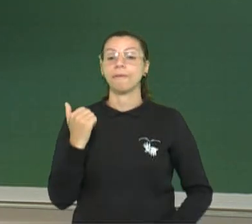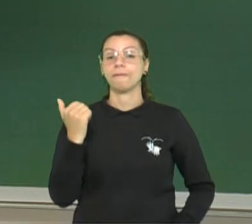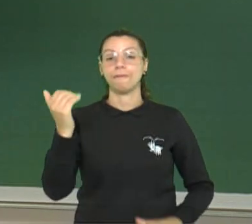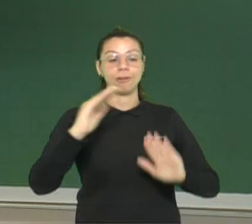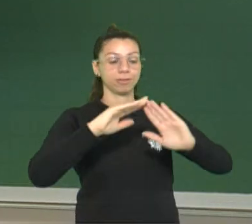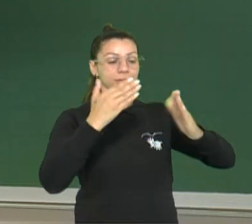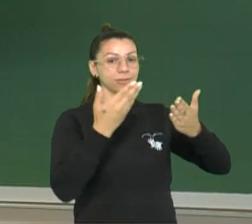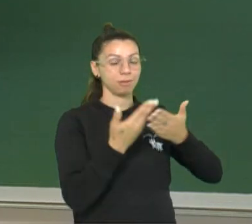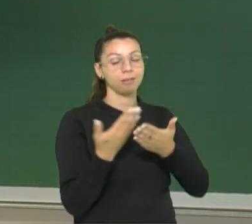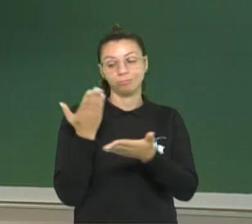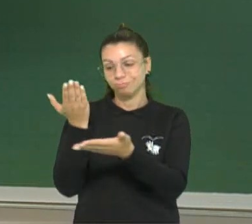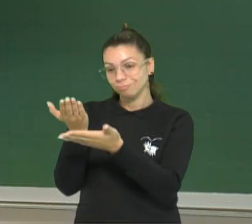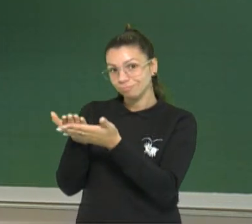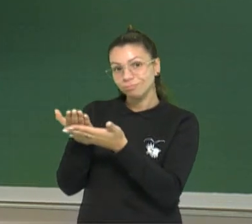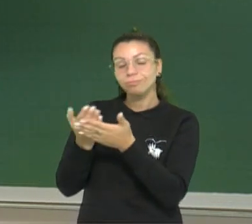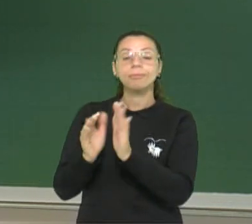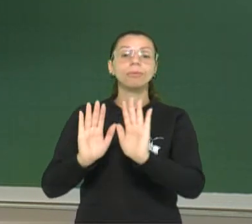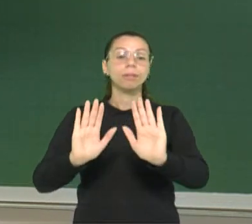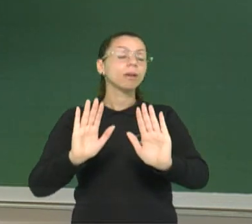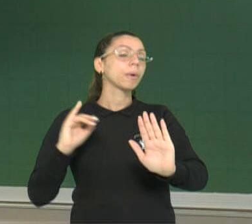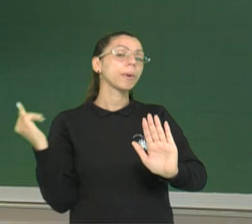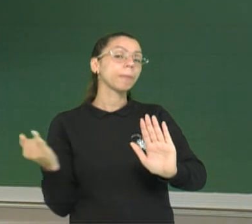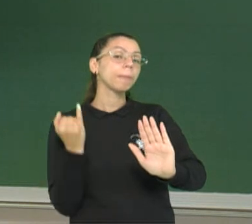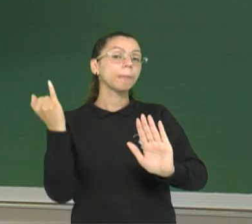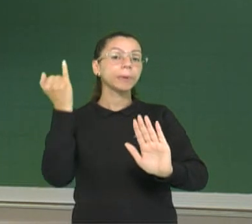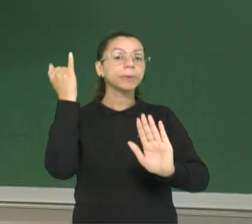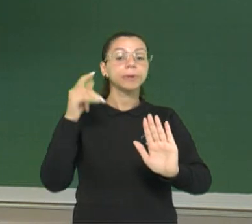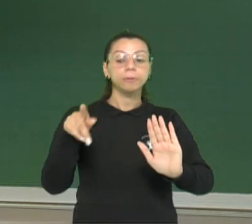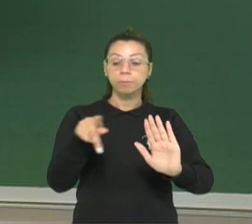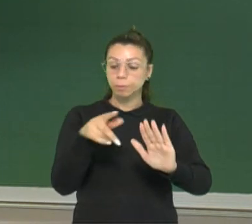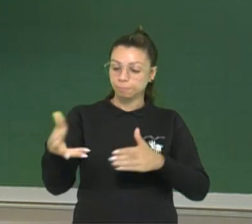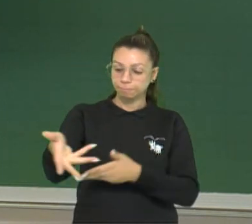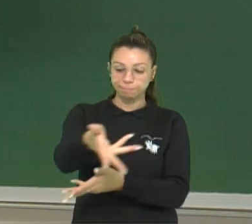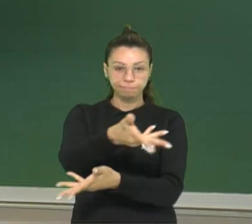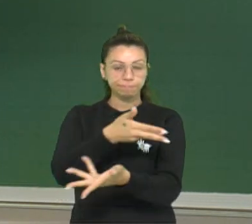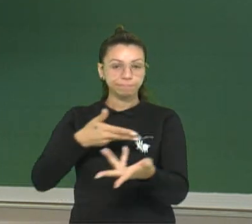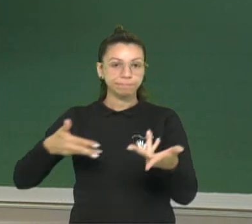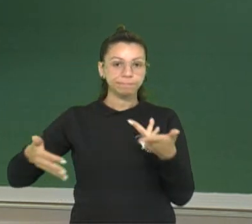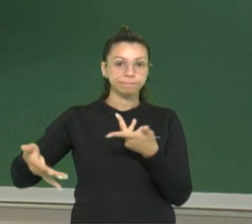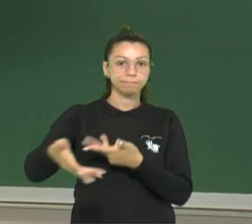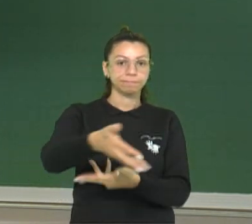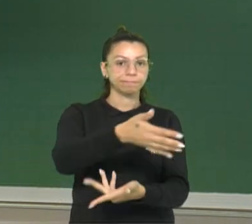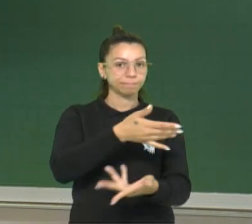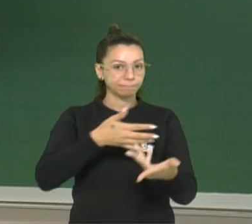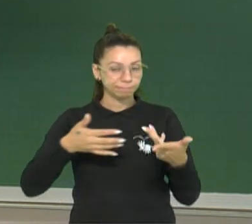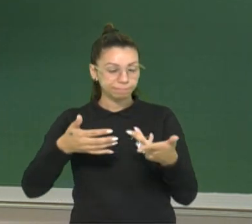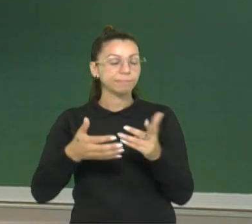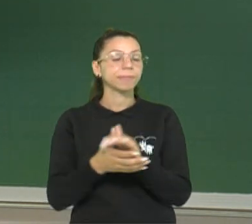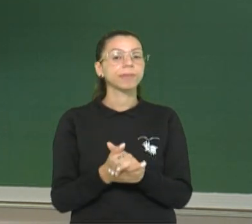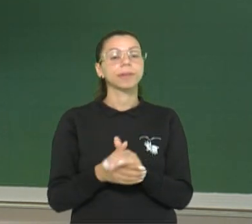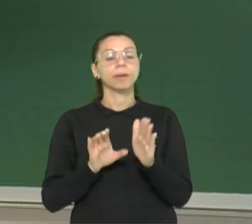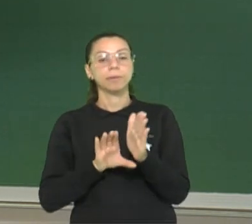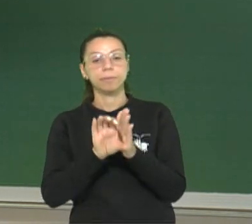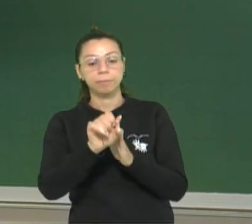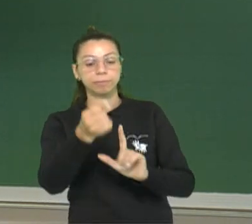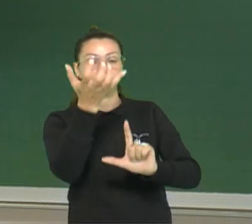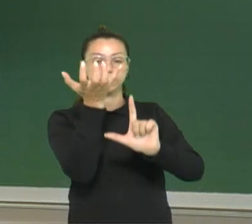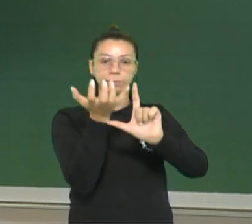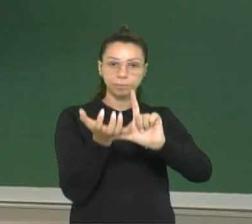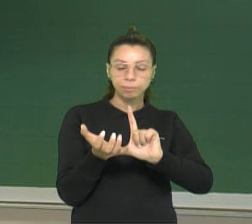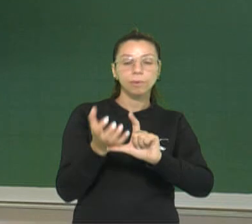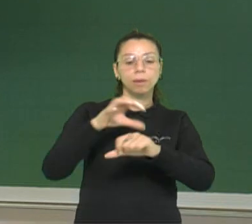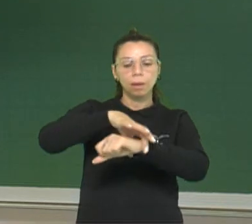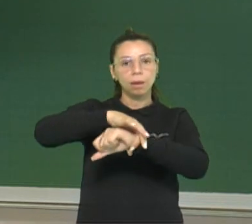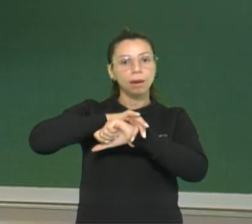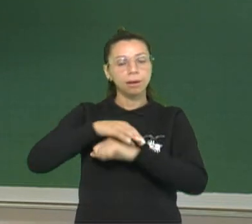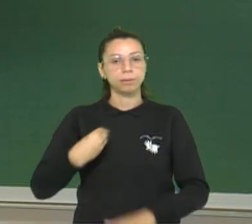é fundamental que você interaja com o seu professor ou professora por meio do Google Classroom, que você valide a sua presença por